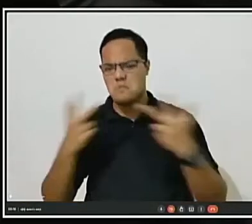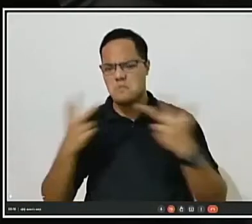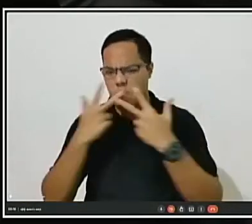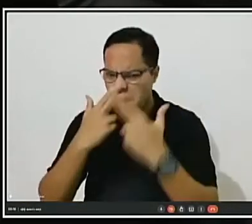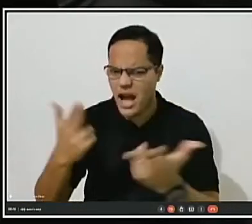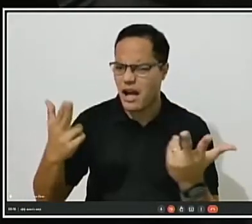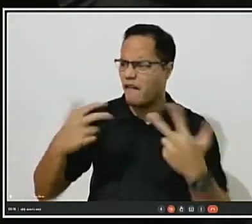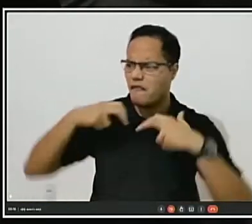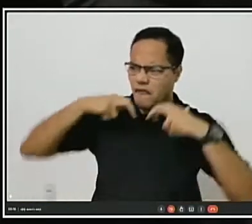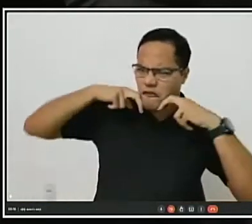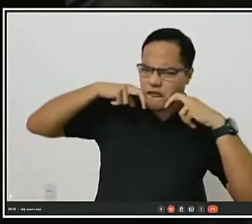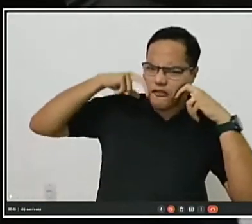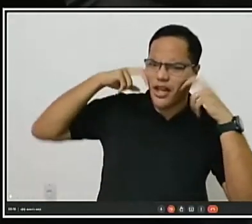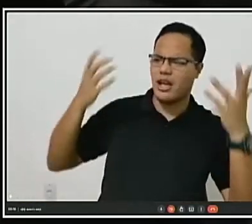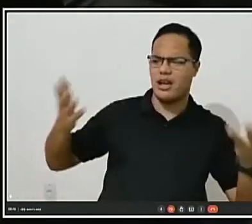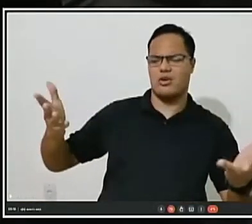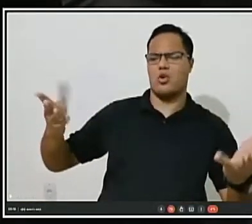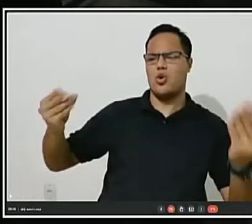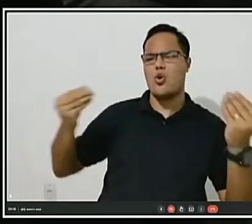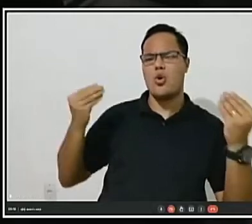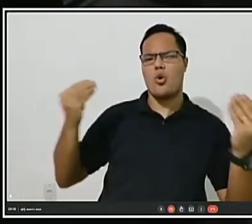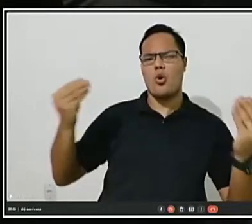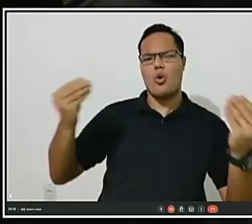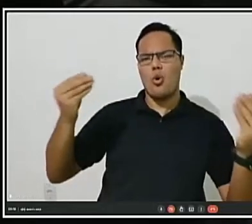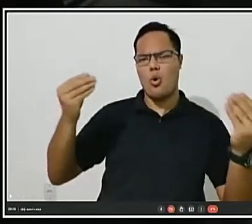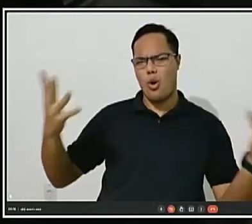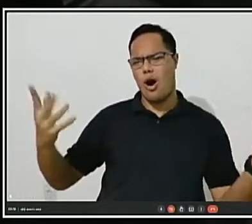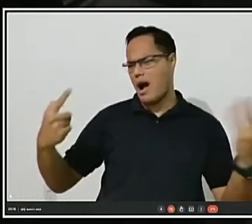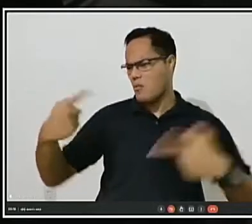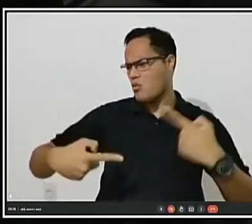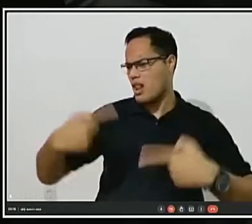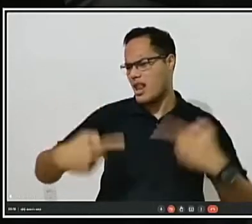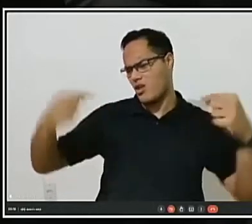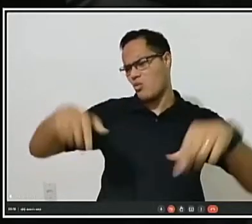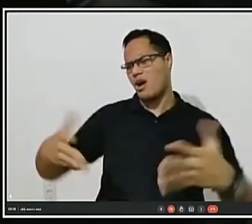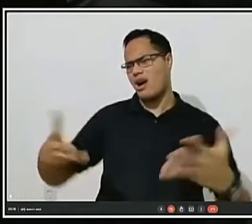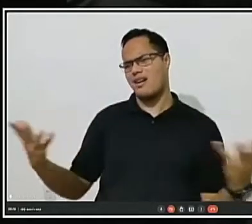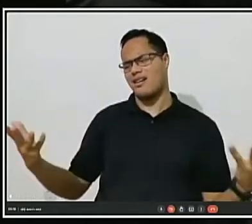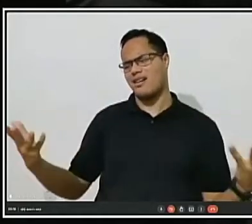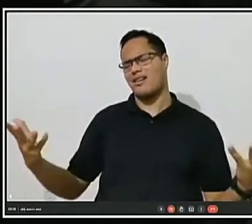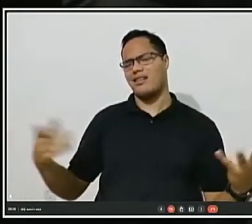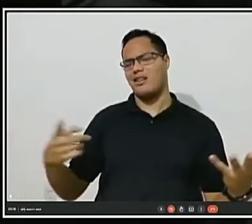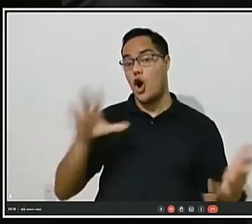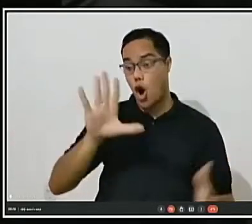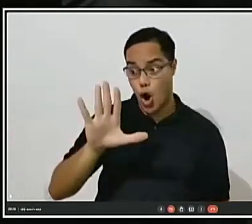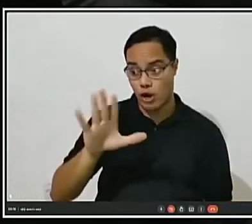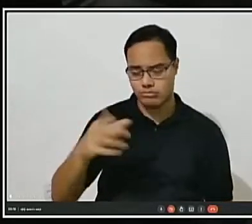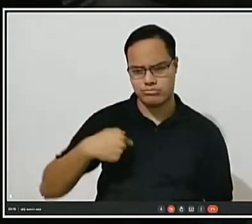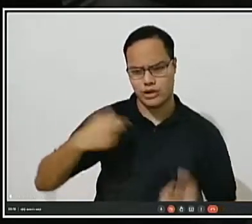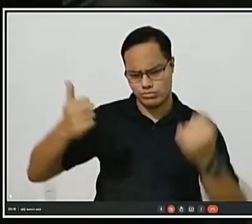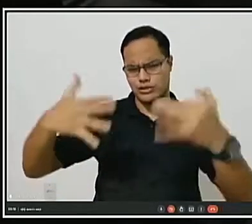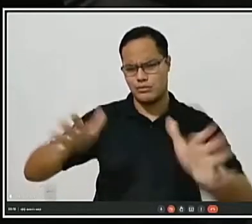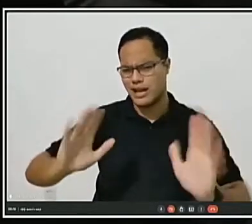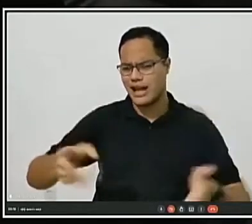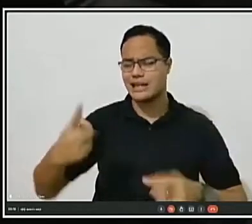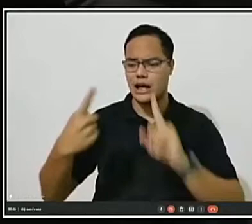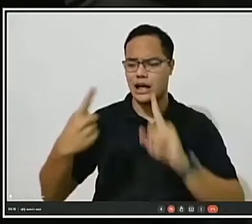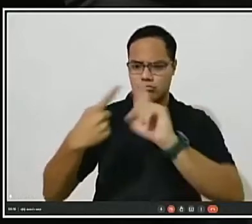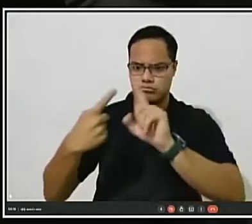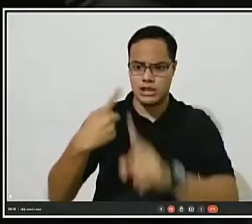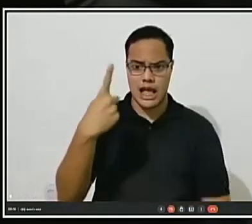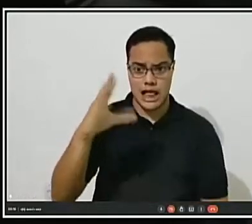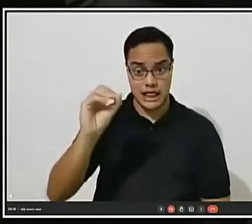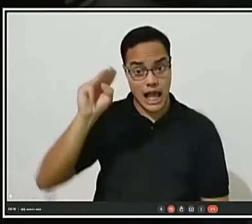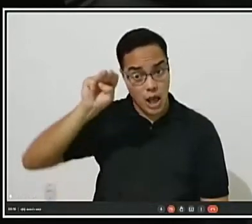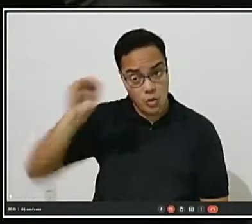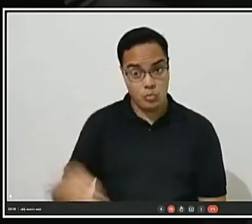só a minha fala referente a esses 10 milhões aí que tem que ser monitorados e principalmente esses 4 milhões aqui para